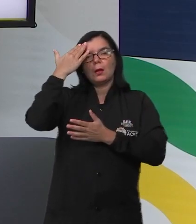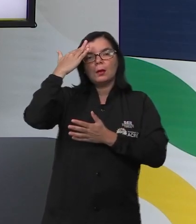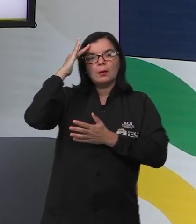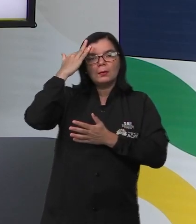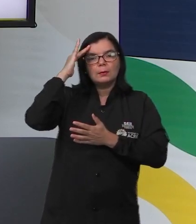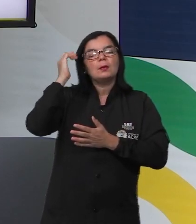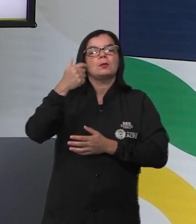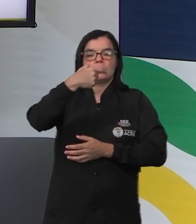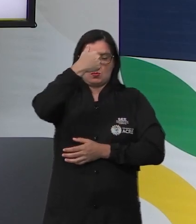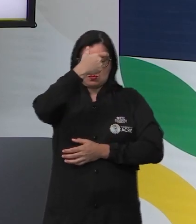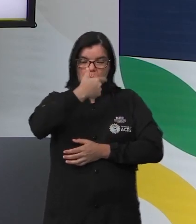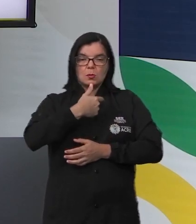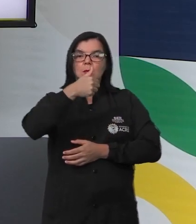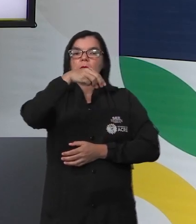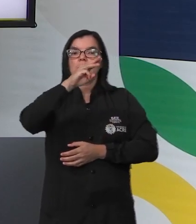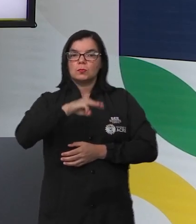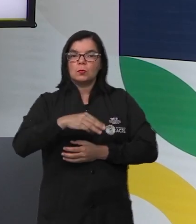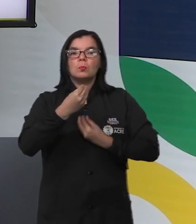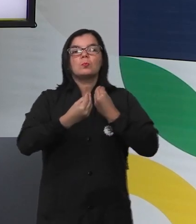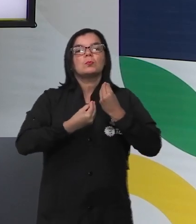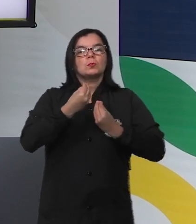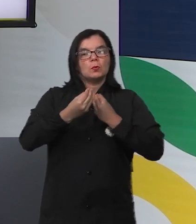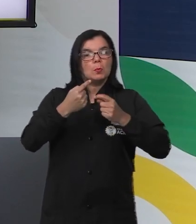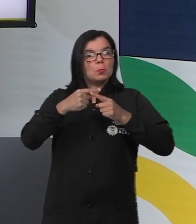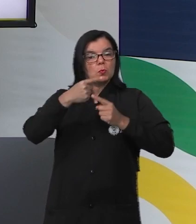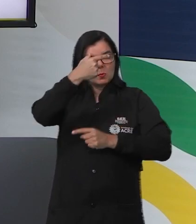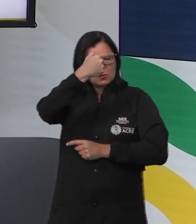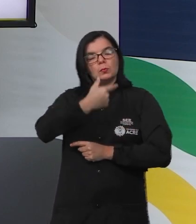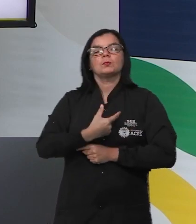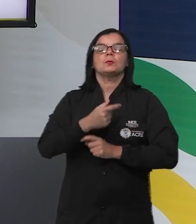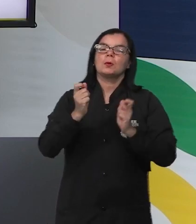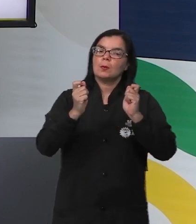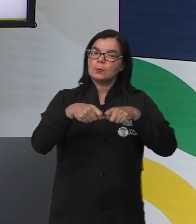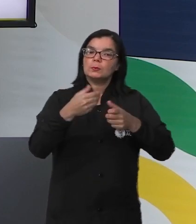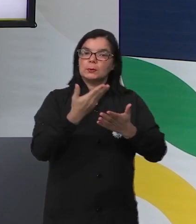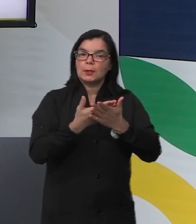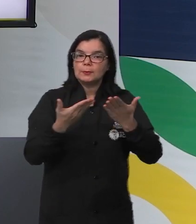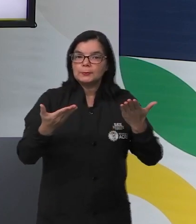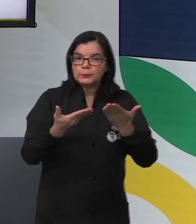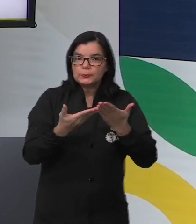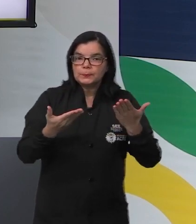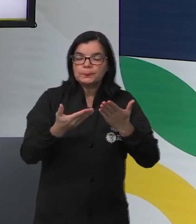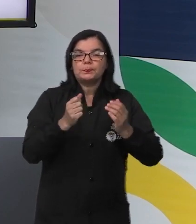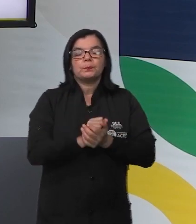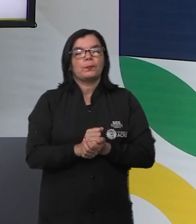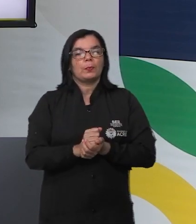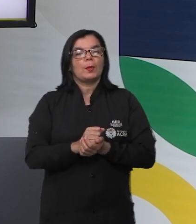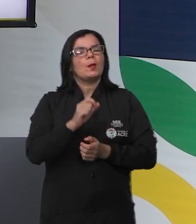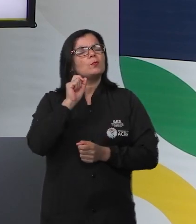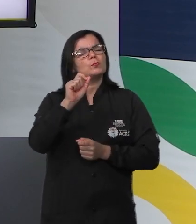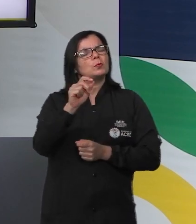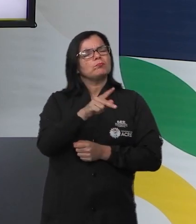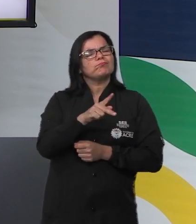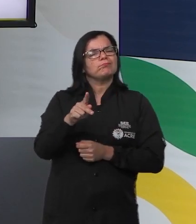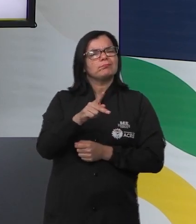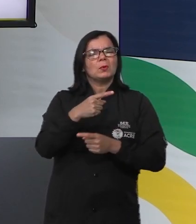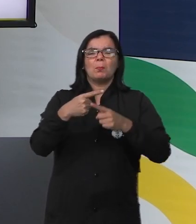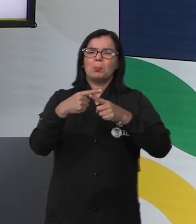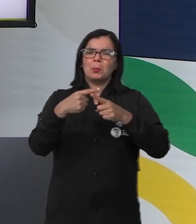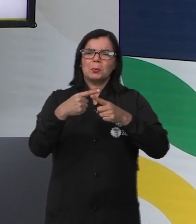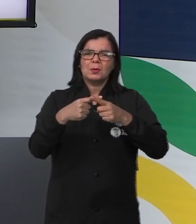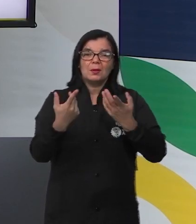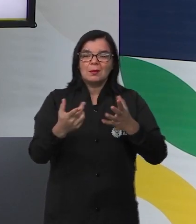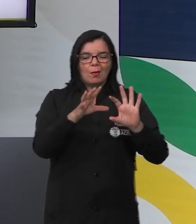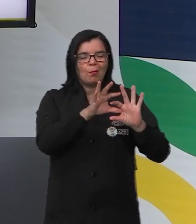compreender quem eu sou, por que eu sou e como sou. Então, é esse o segmento da aula de hoje. Em relação ao que, professor? Porque isso não